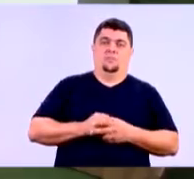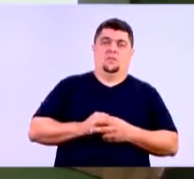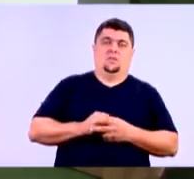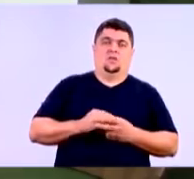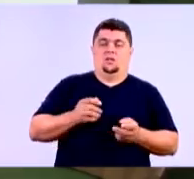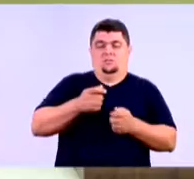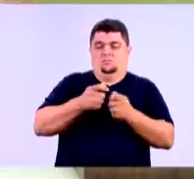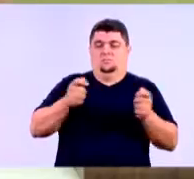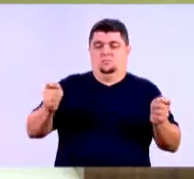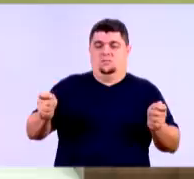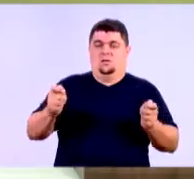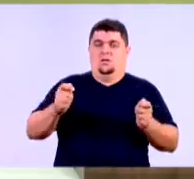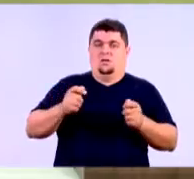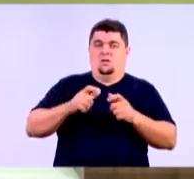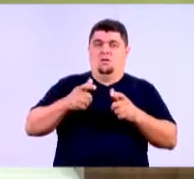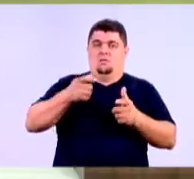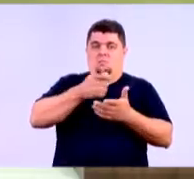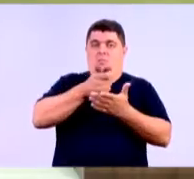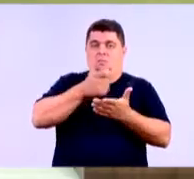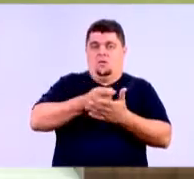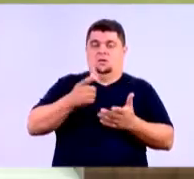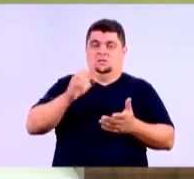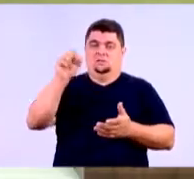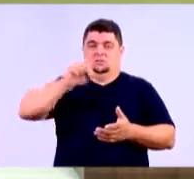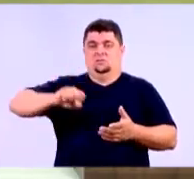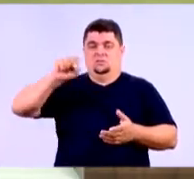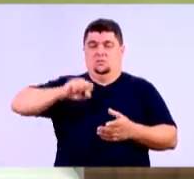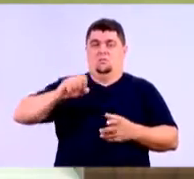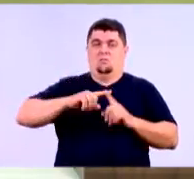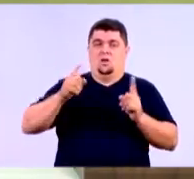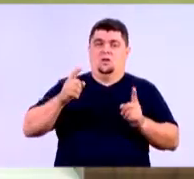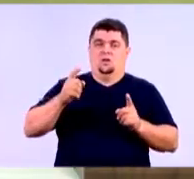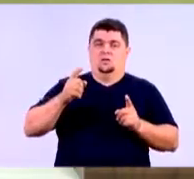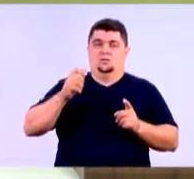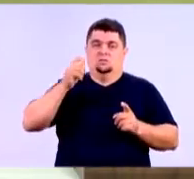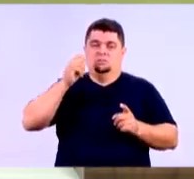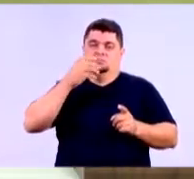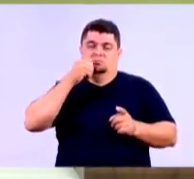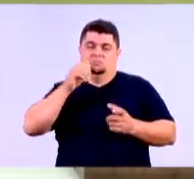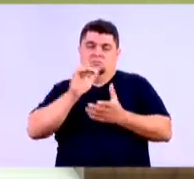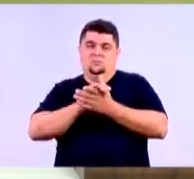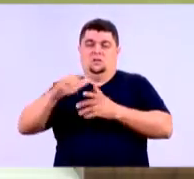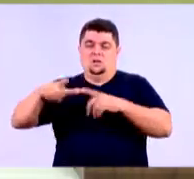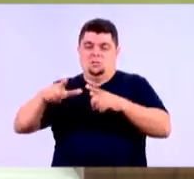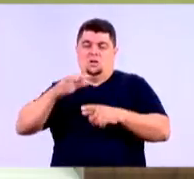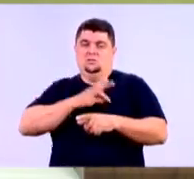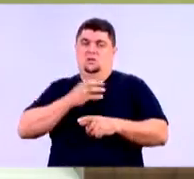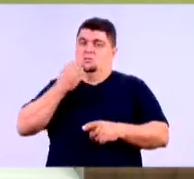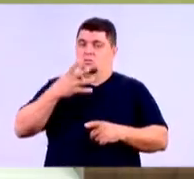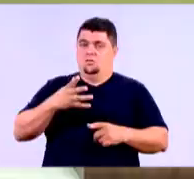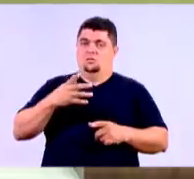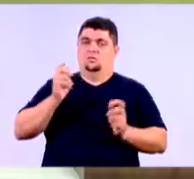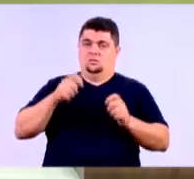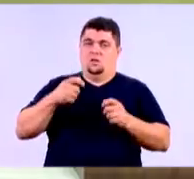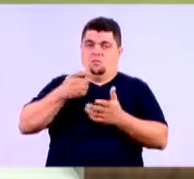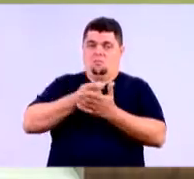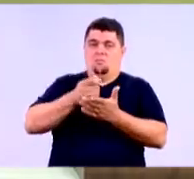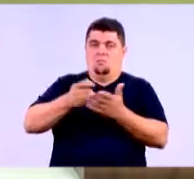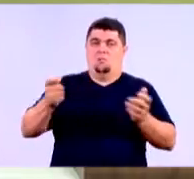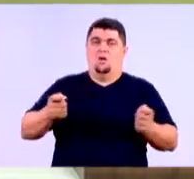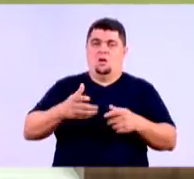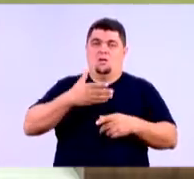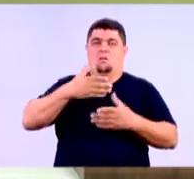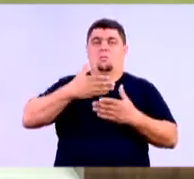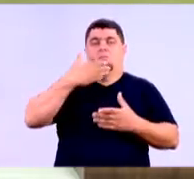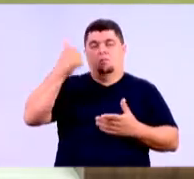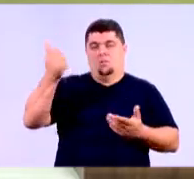por mês é maior do que se ele fosse solteiro. Ah, não, mas o cônjuge também trabalha, tem uma renda boa. Ah, então a capacidade de pagamento total dessa